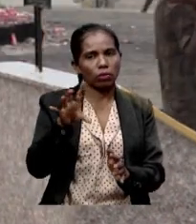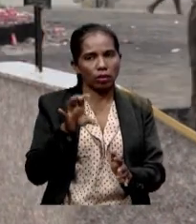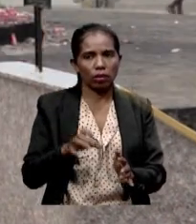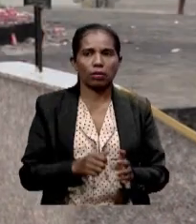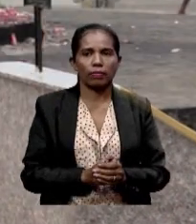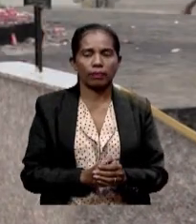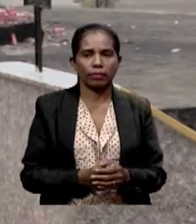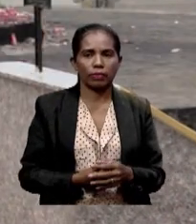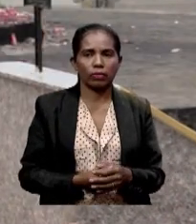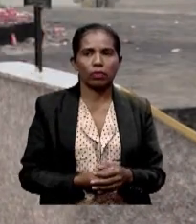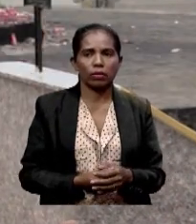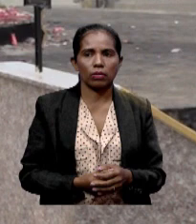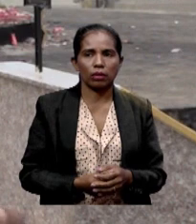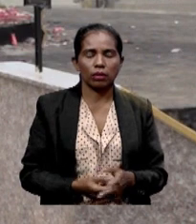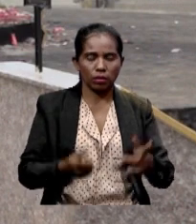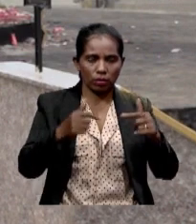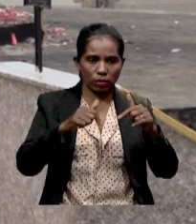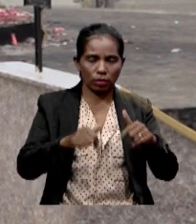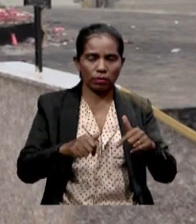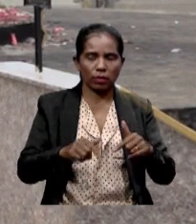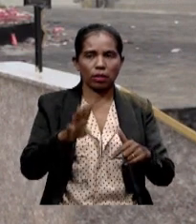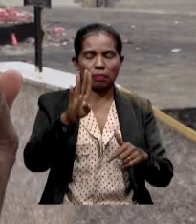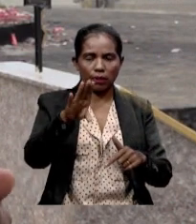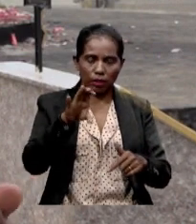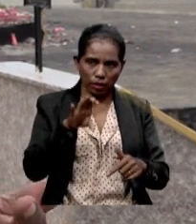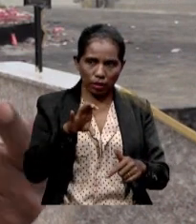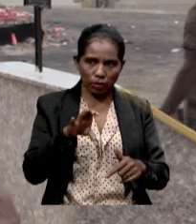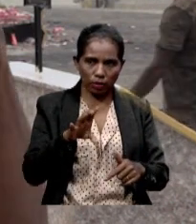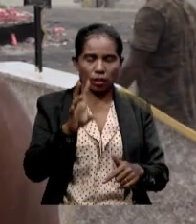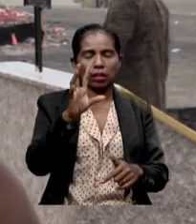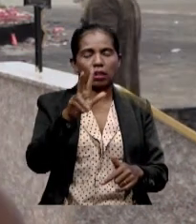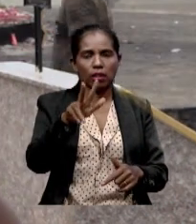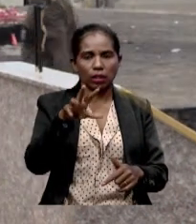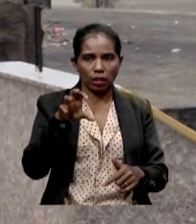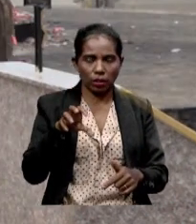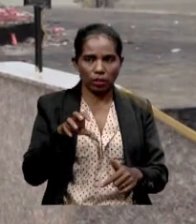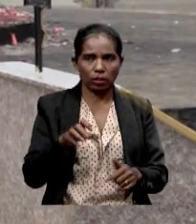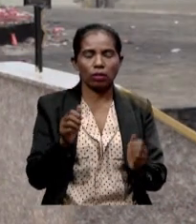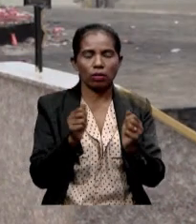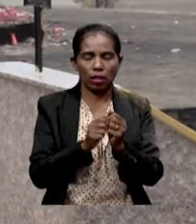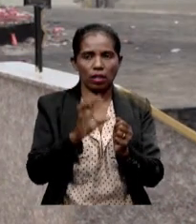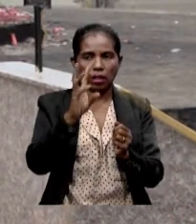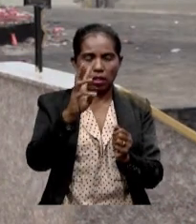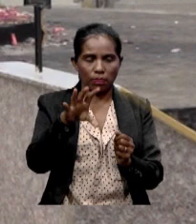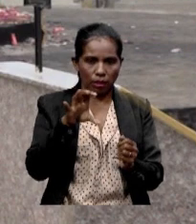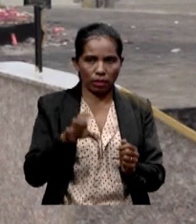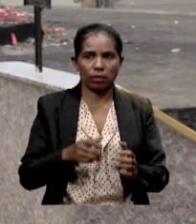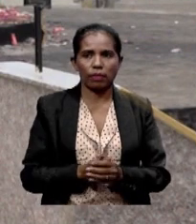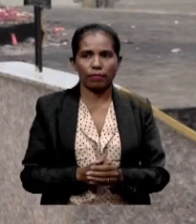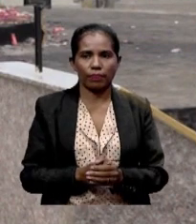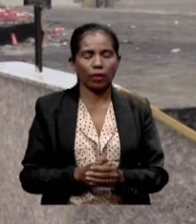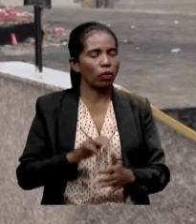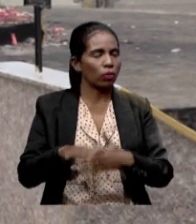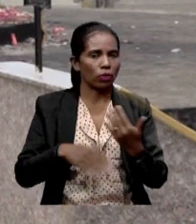lukar smai, imai ne iha 400, iha 300, to 600, 600 nessa, mão dobra ne ine